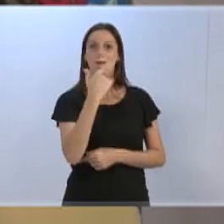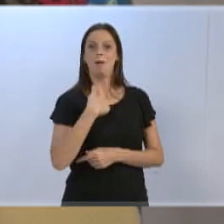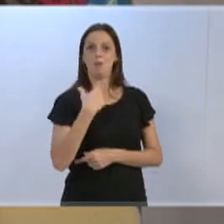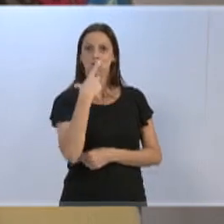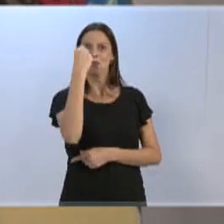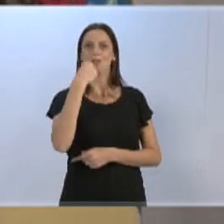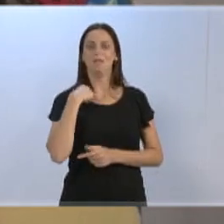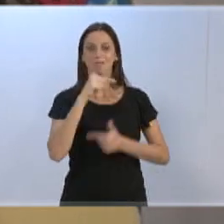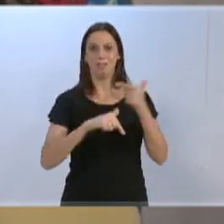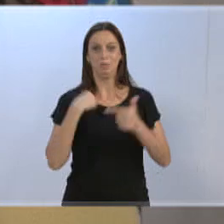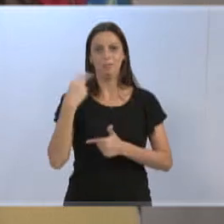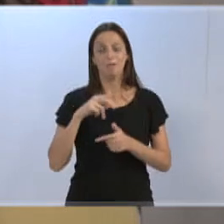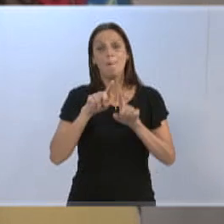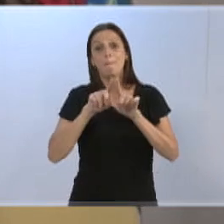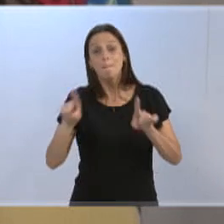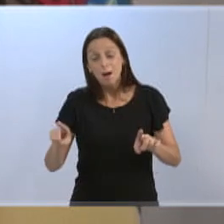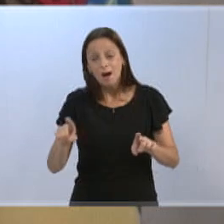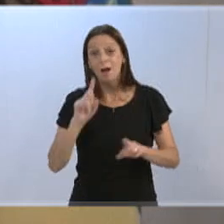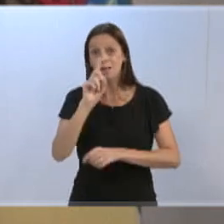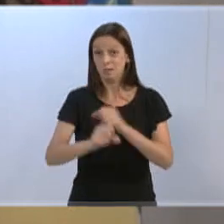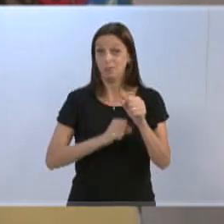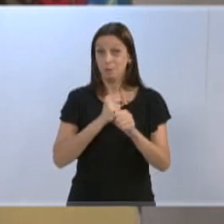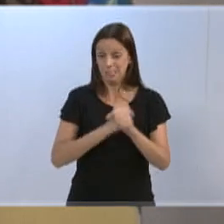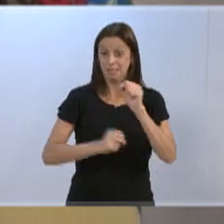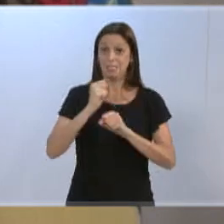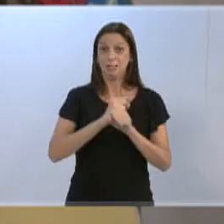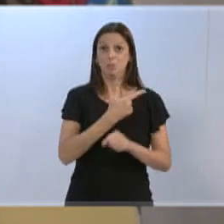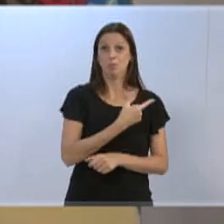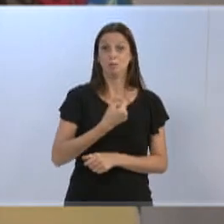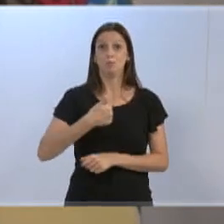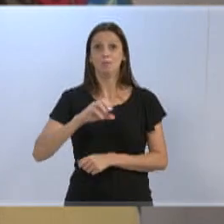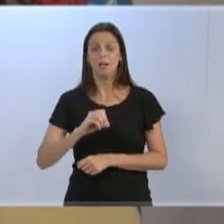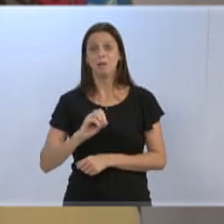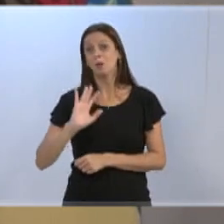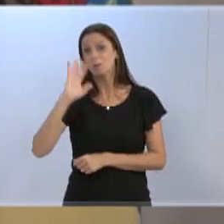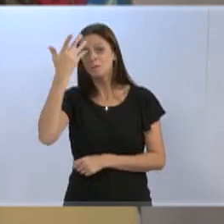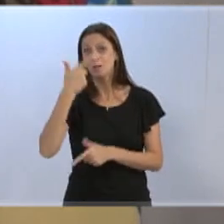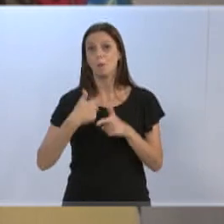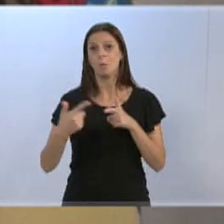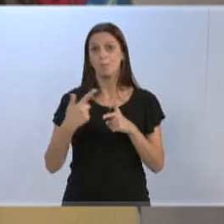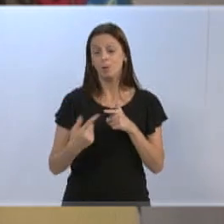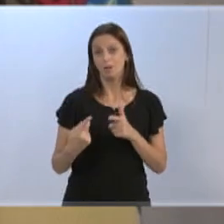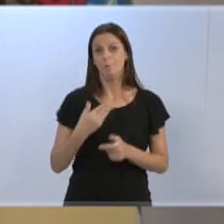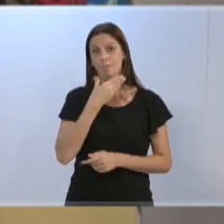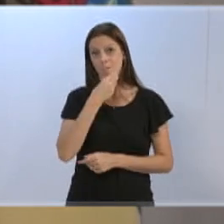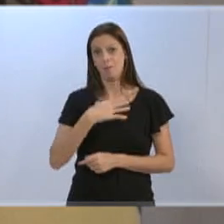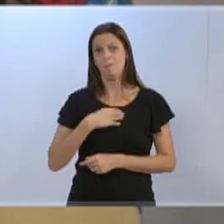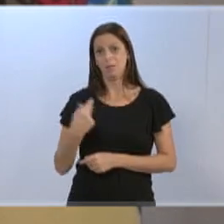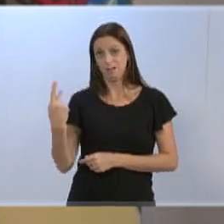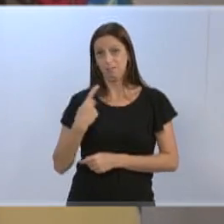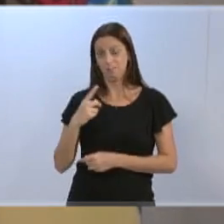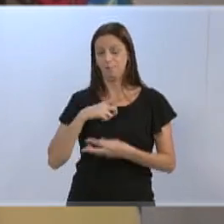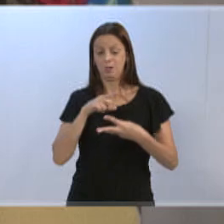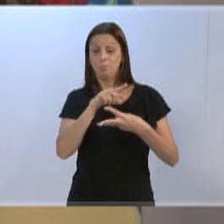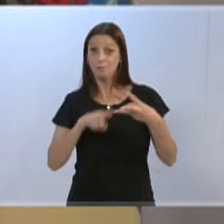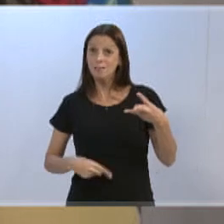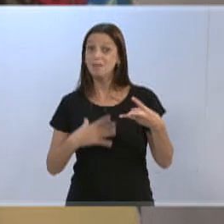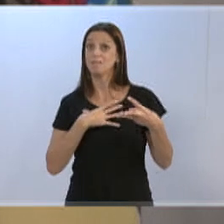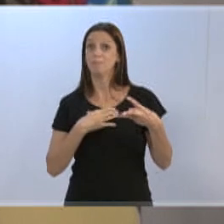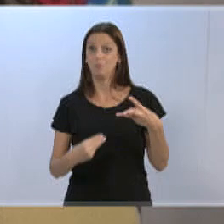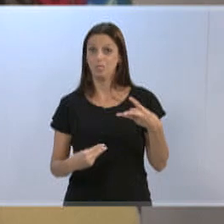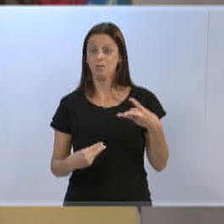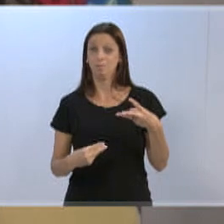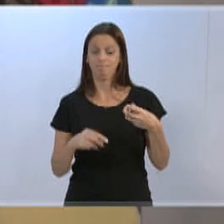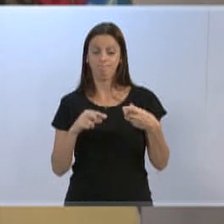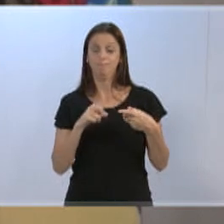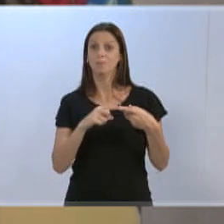Infelizmente, no ano de 2010, eu tive uma certa indisposição com o meu filho mais velho. Tenho 3 filhos.